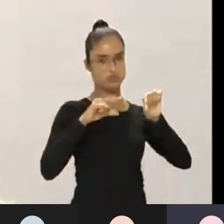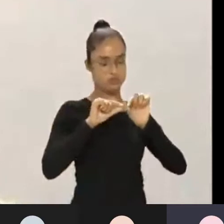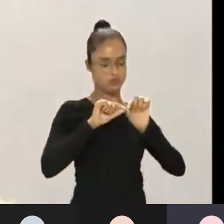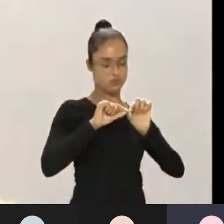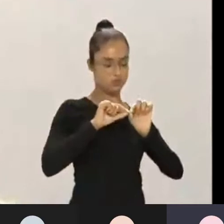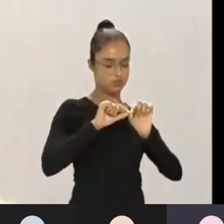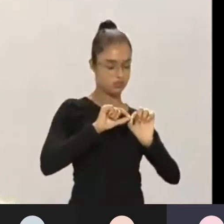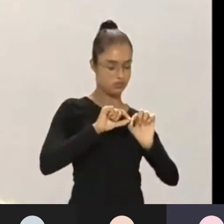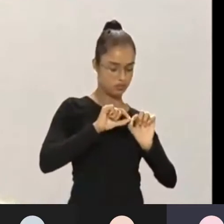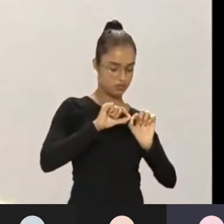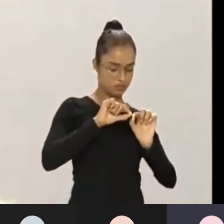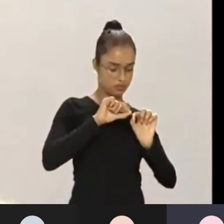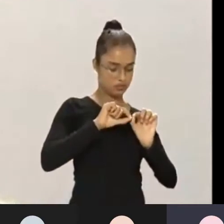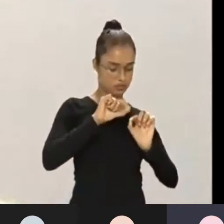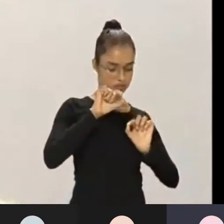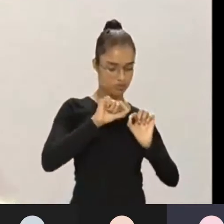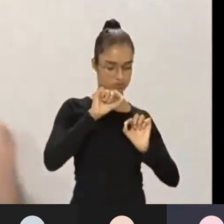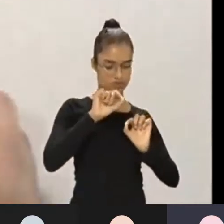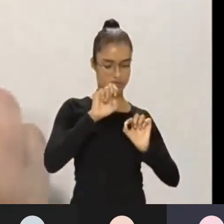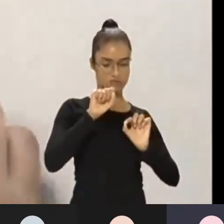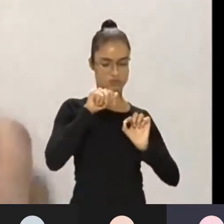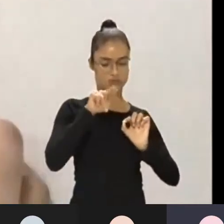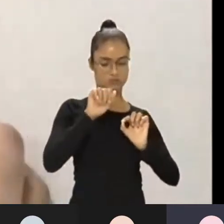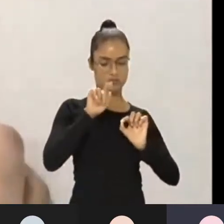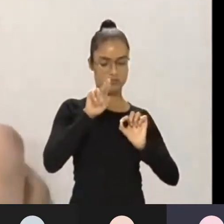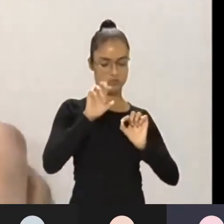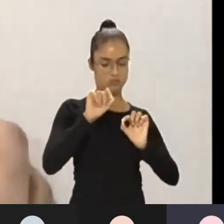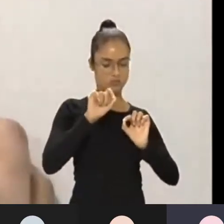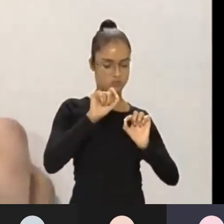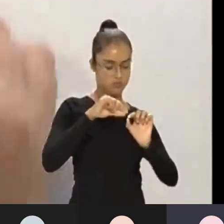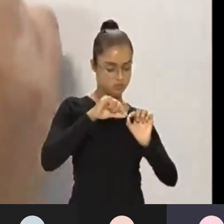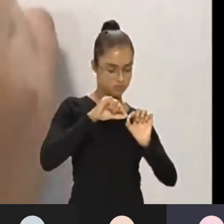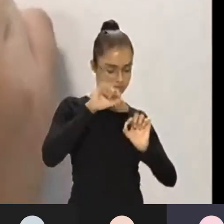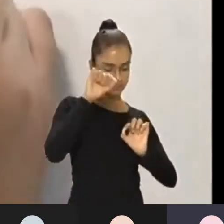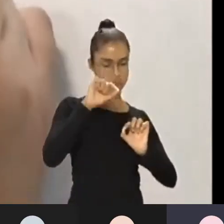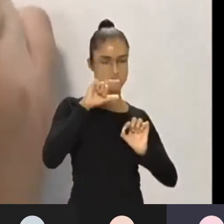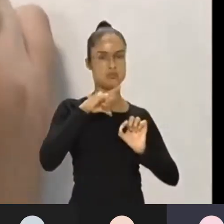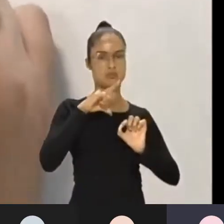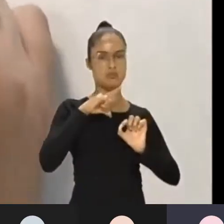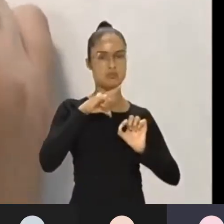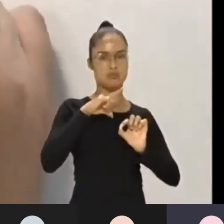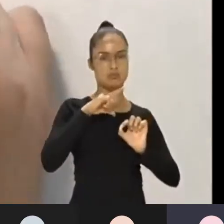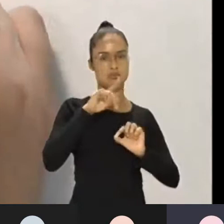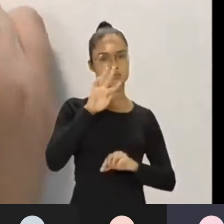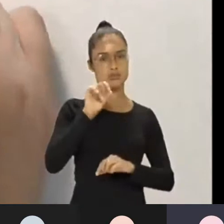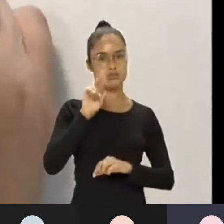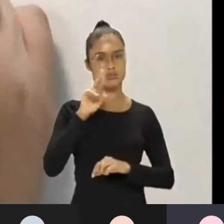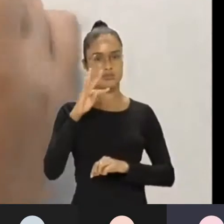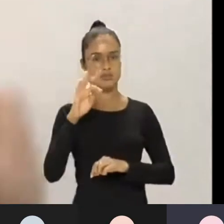já faço o traçado forte dessa medida, dessa outra medida.